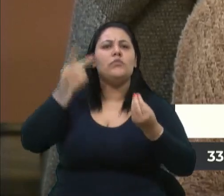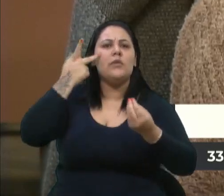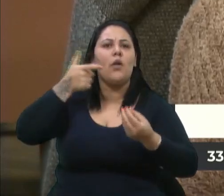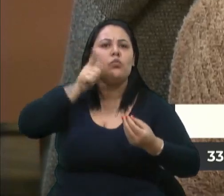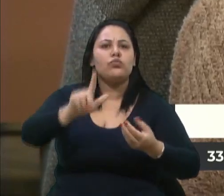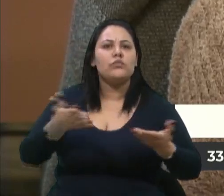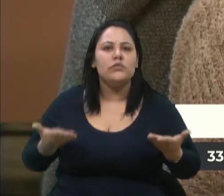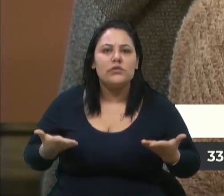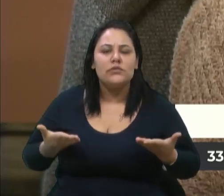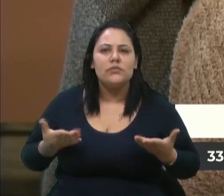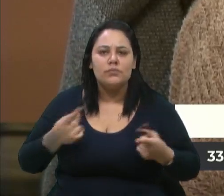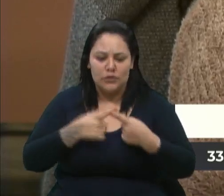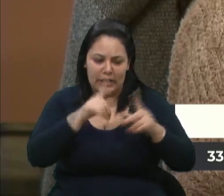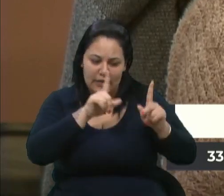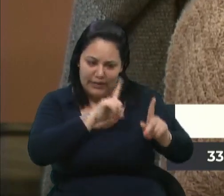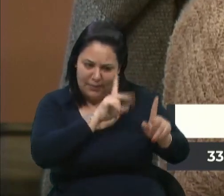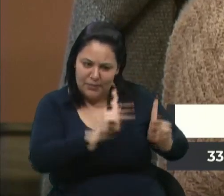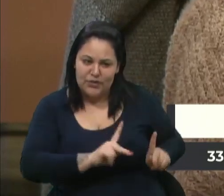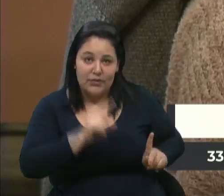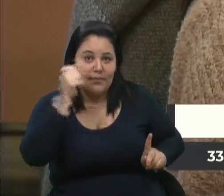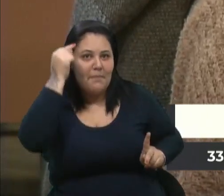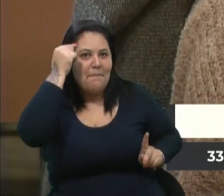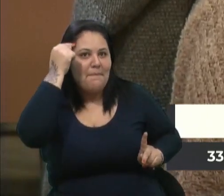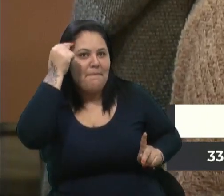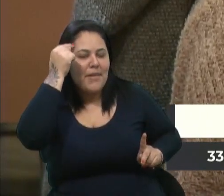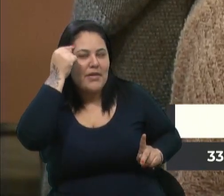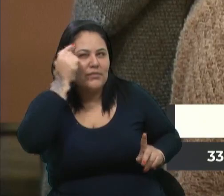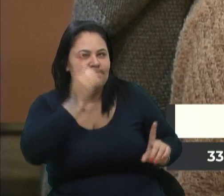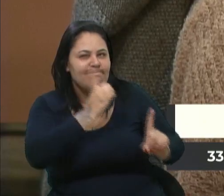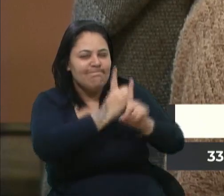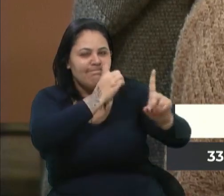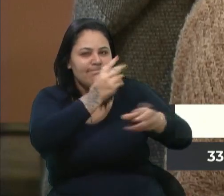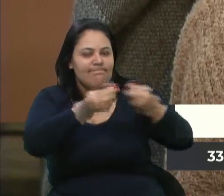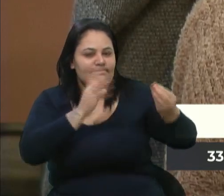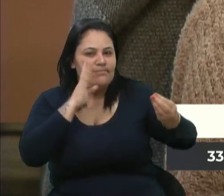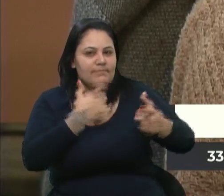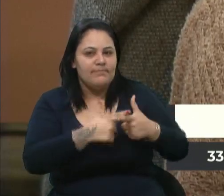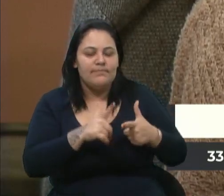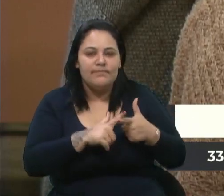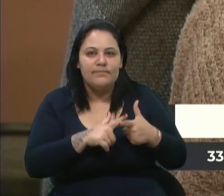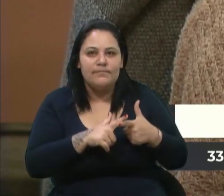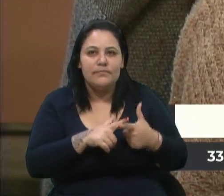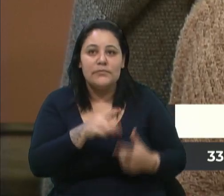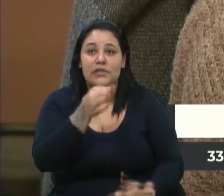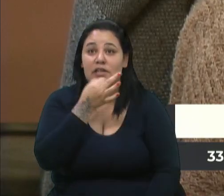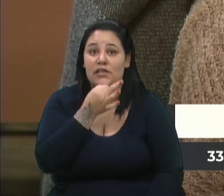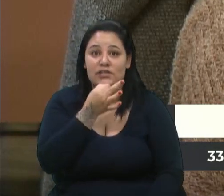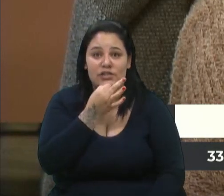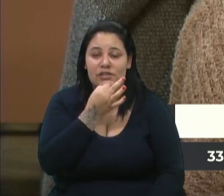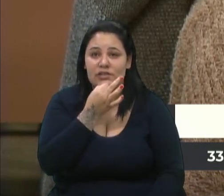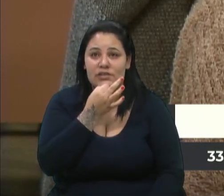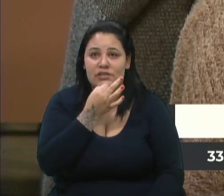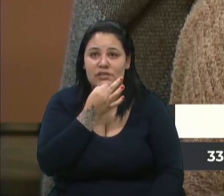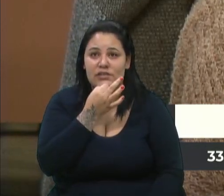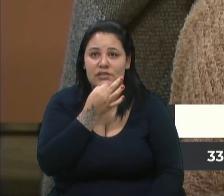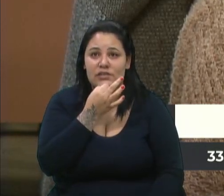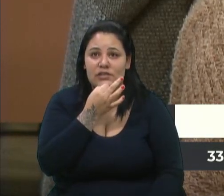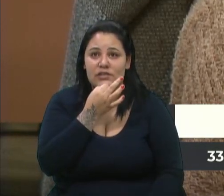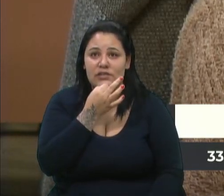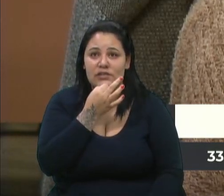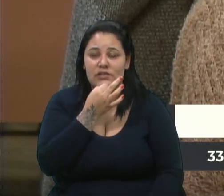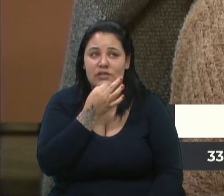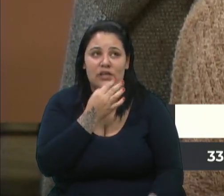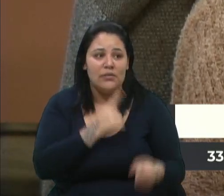existem pensadores e que acham uma saída. Caxias do Sul é uma cidade muito conservadora, ela está sempre